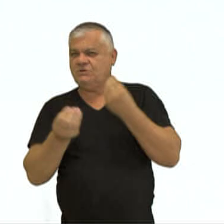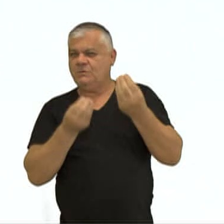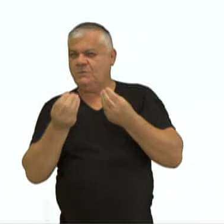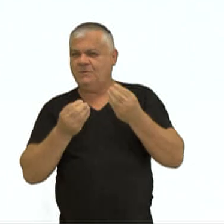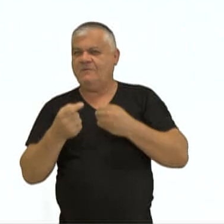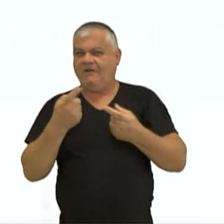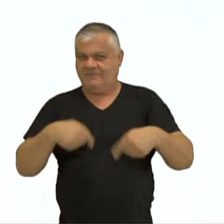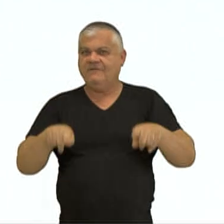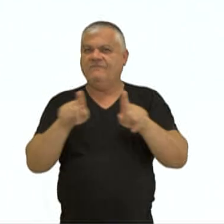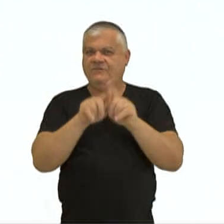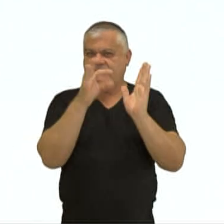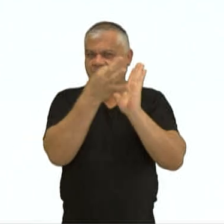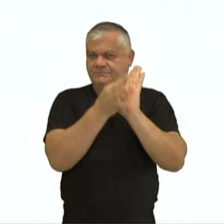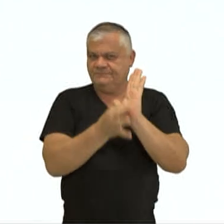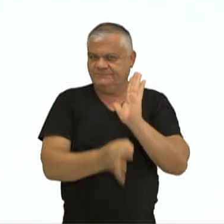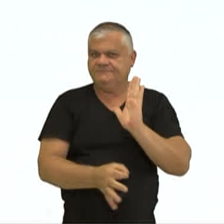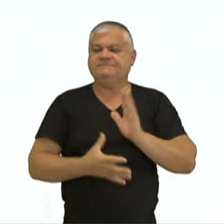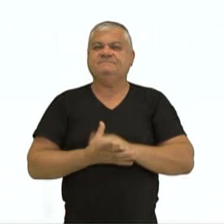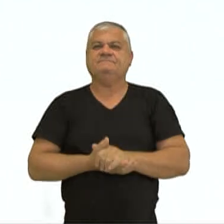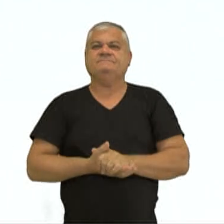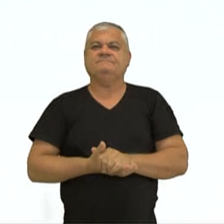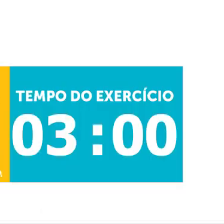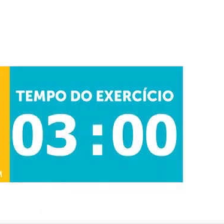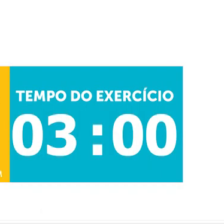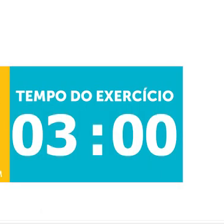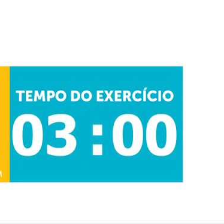já volta a conferir o resultado.